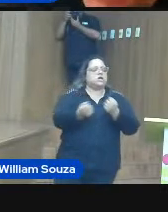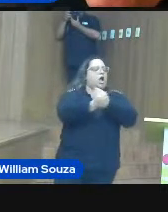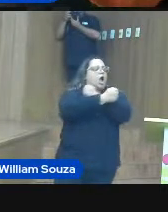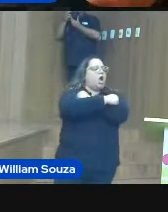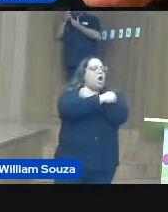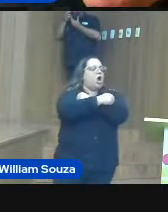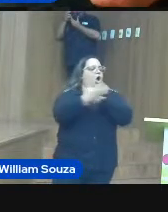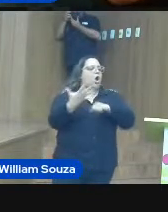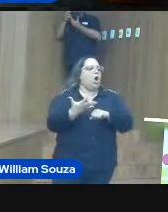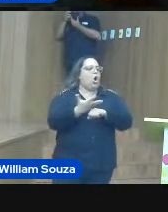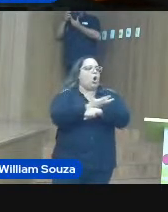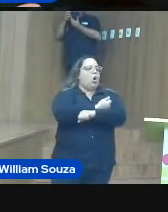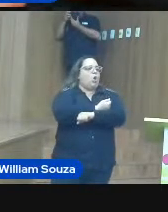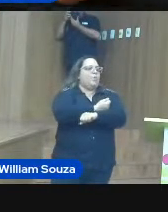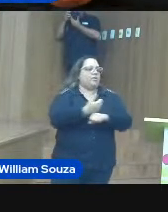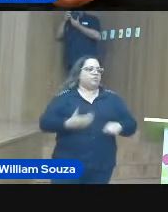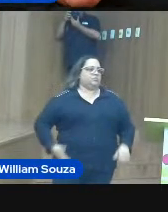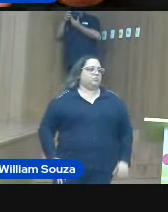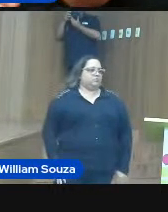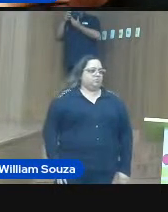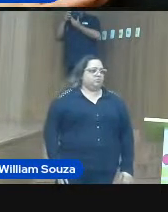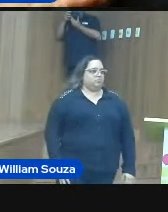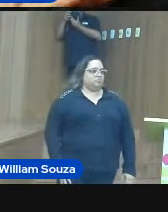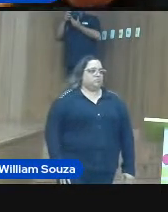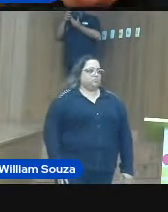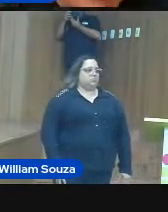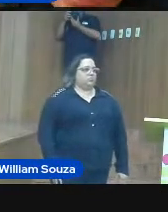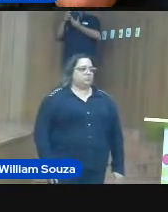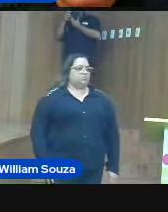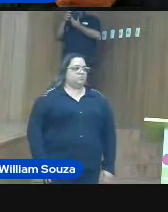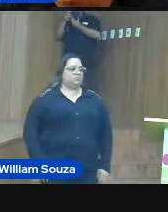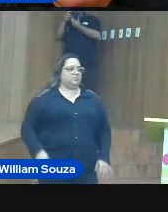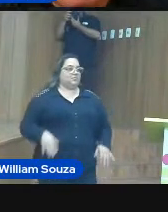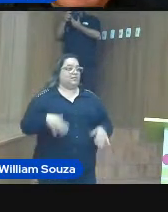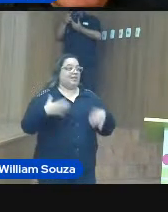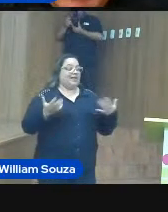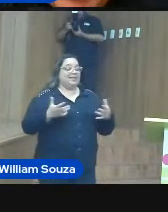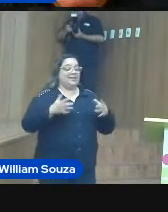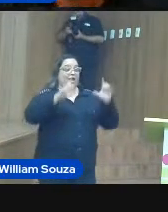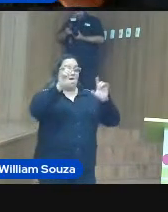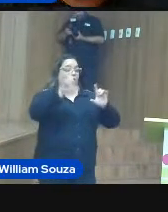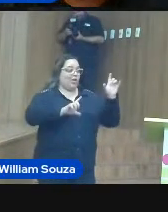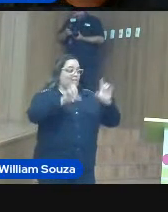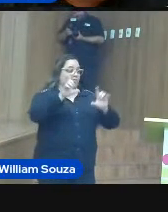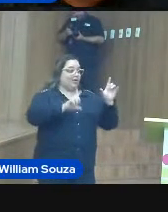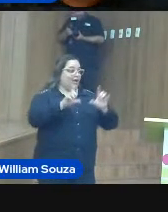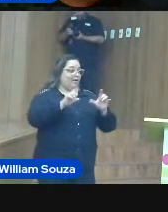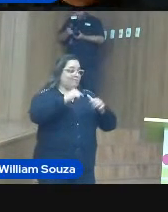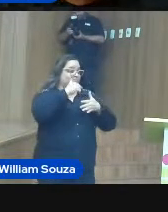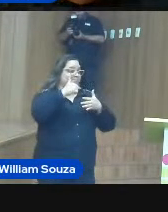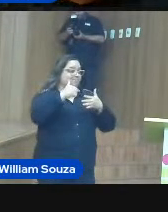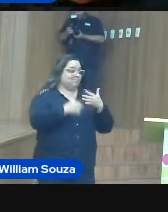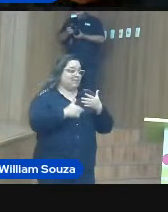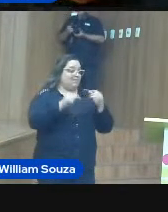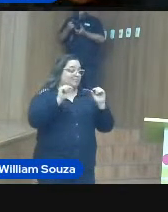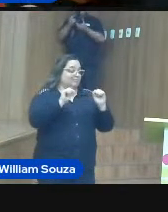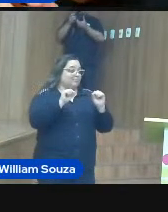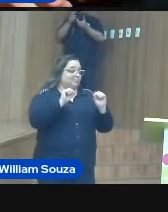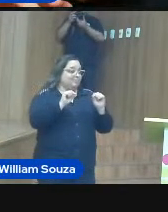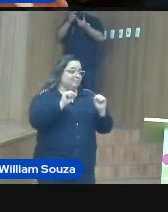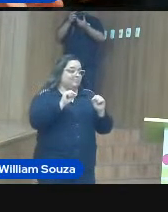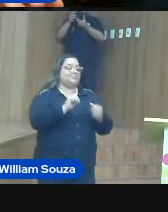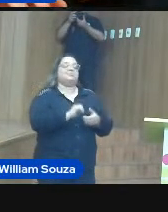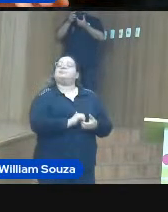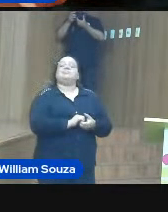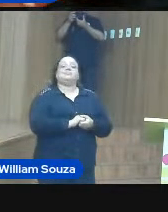emoção. E aí, a série, em vários episódios da série, havia